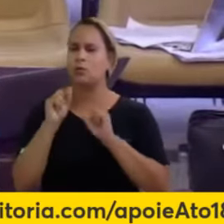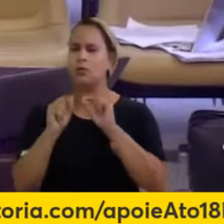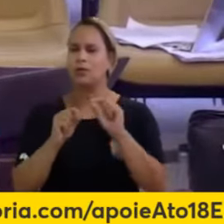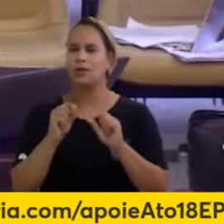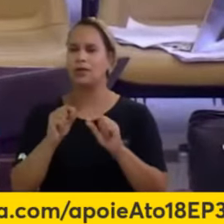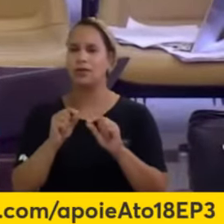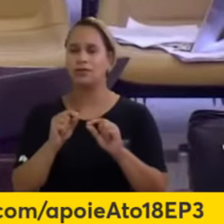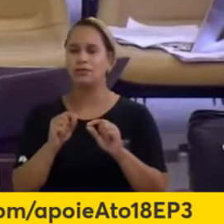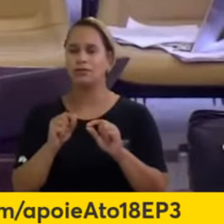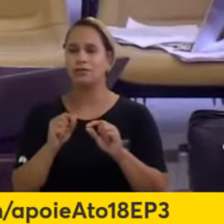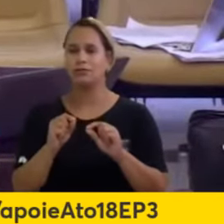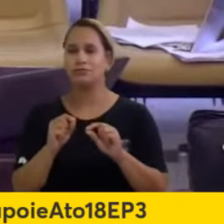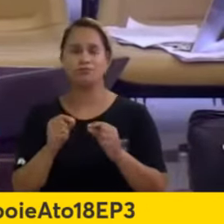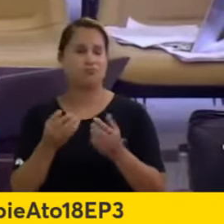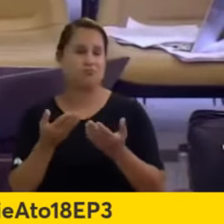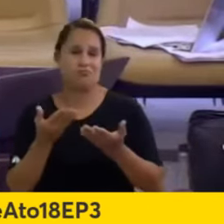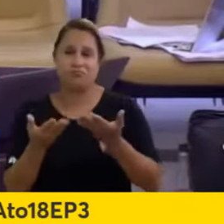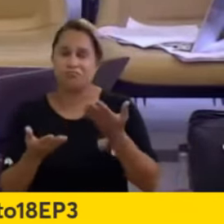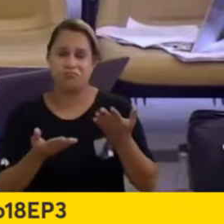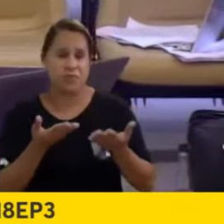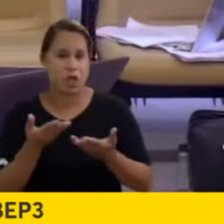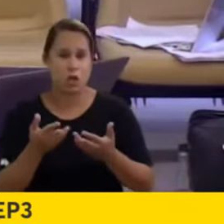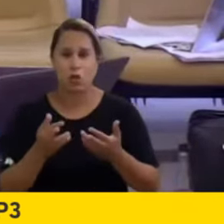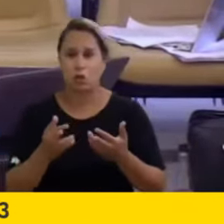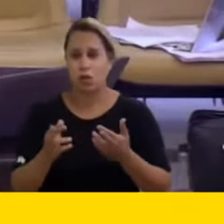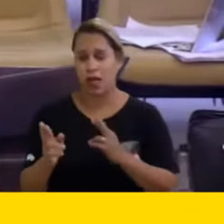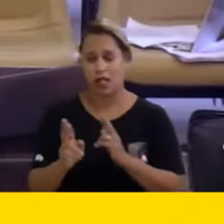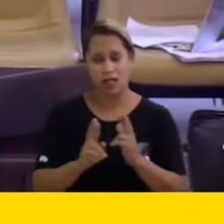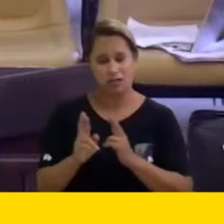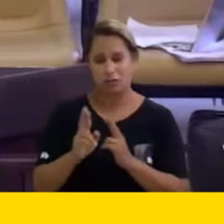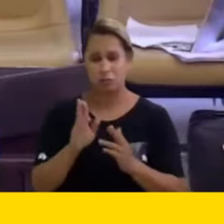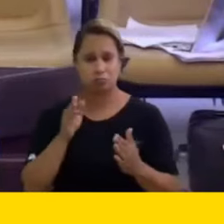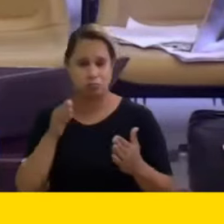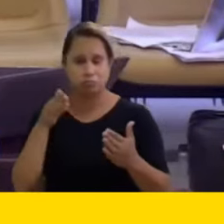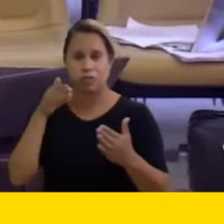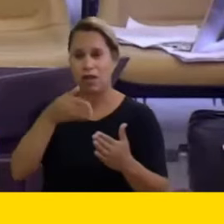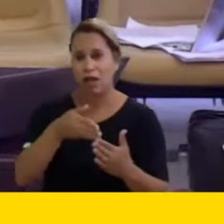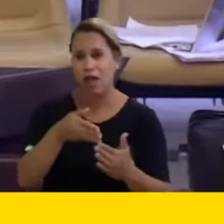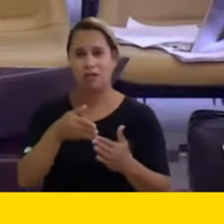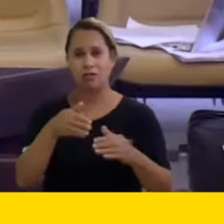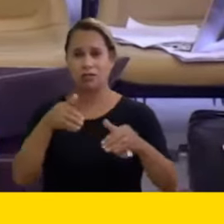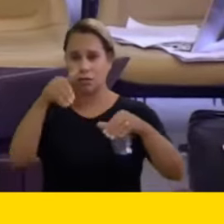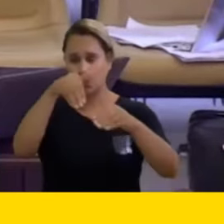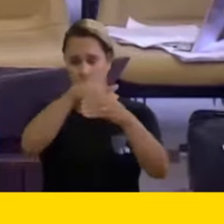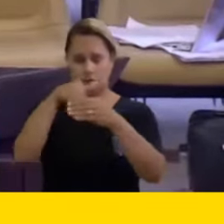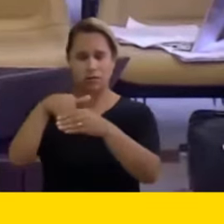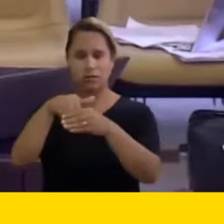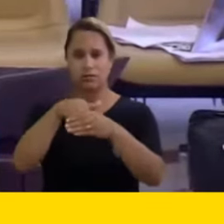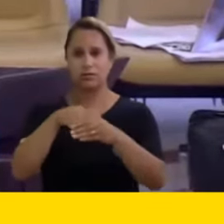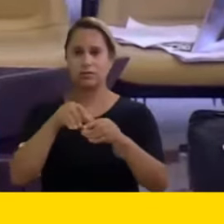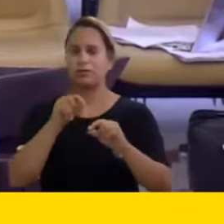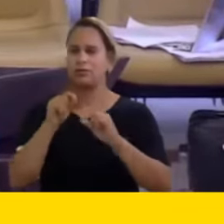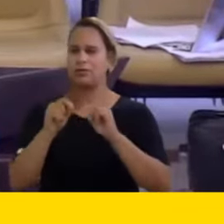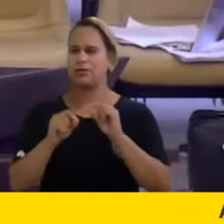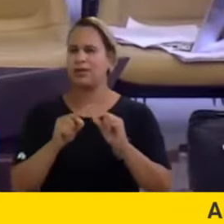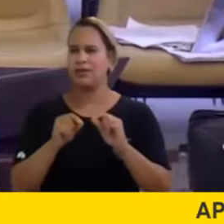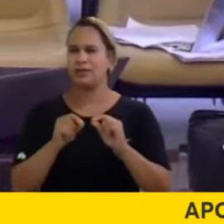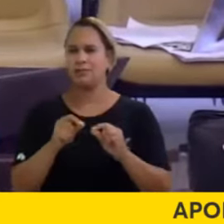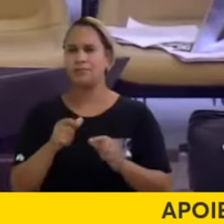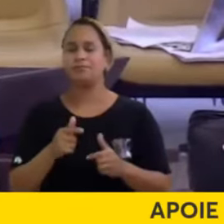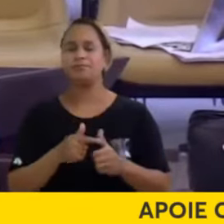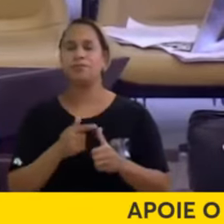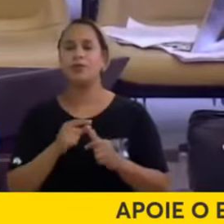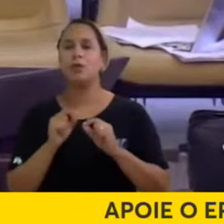relevância eleitoral aquilo que não tem a relação Direta com as eleições bom então para isso a gente tem o seguinte primeiro você tem um